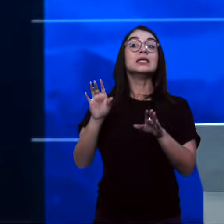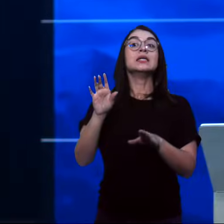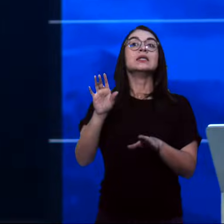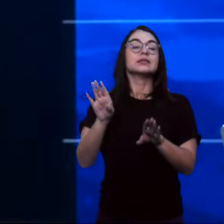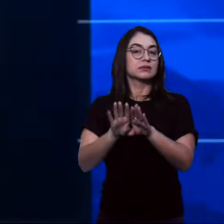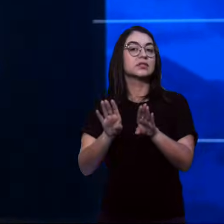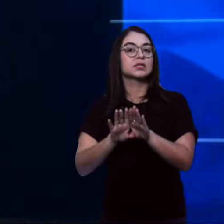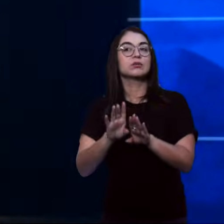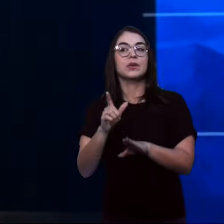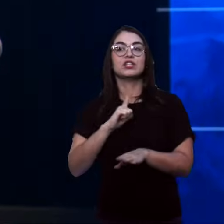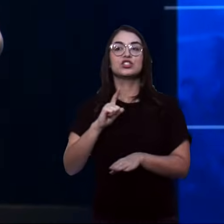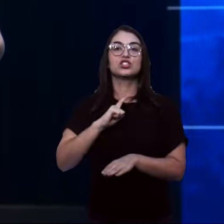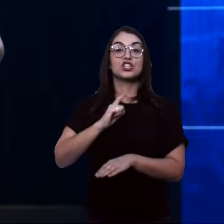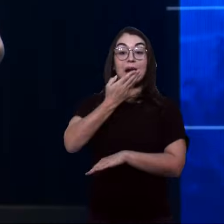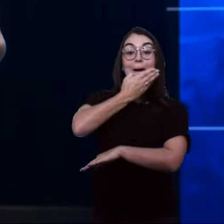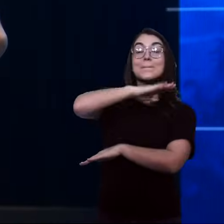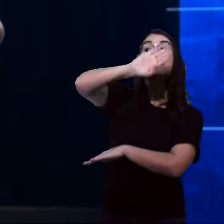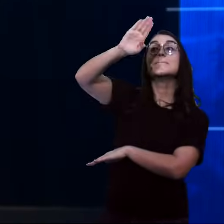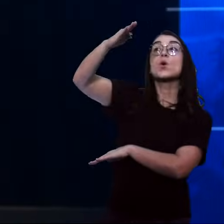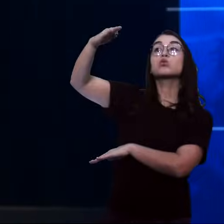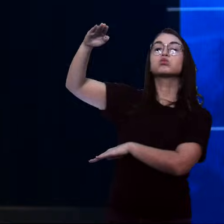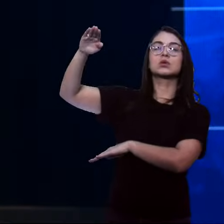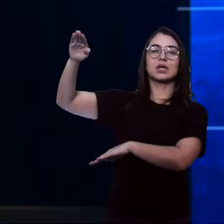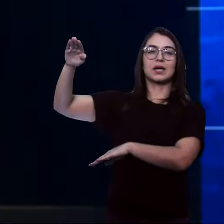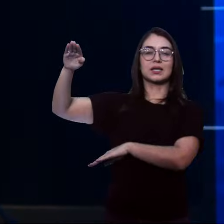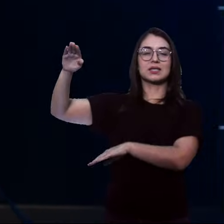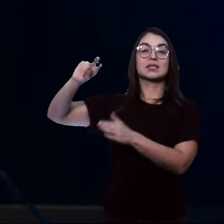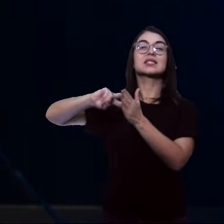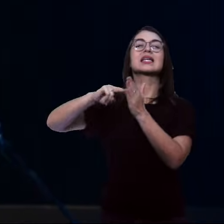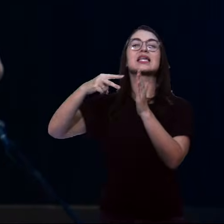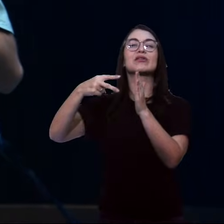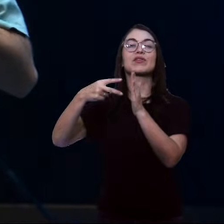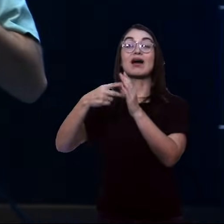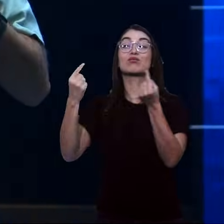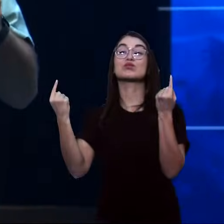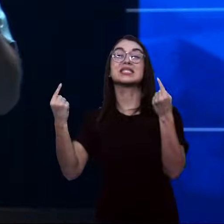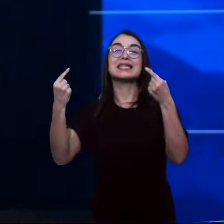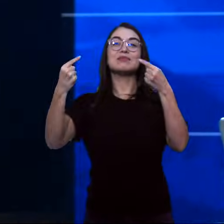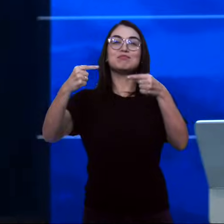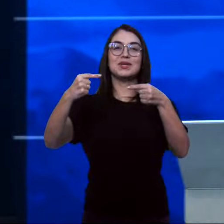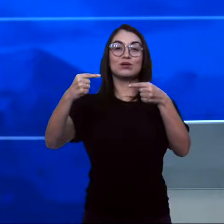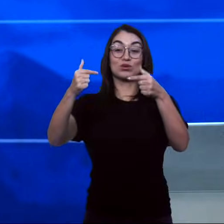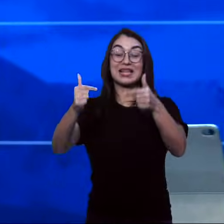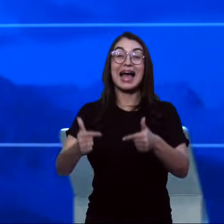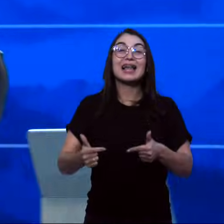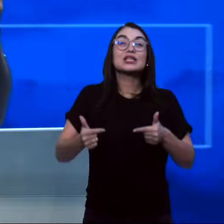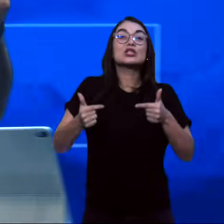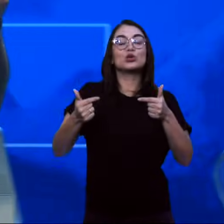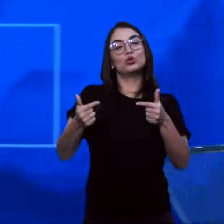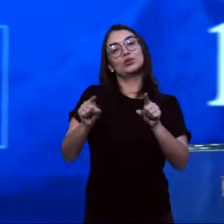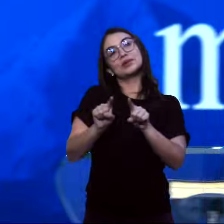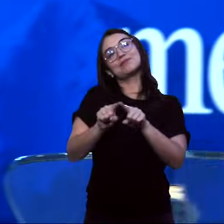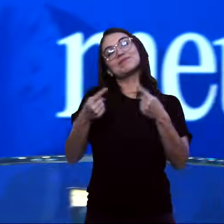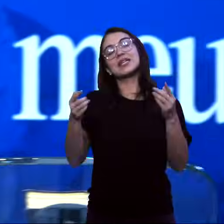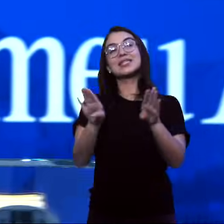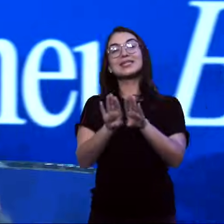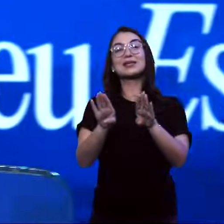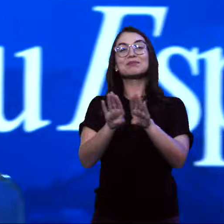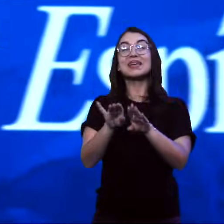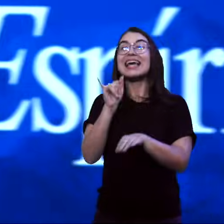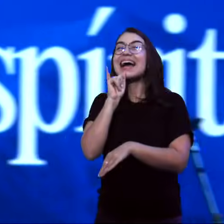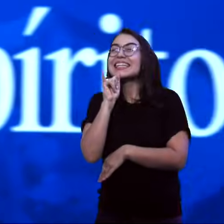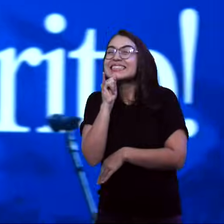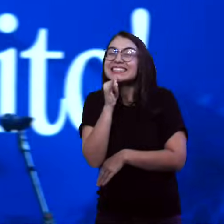externos de Judá, que queriam que Judá não se reerguesse, mas também a apatia interna. O povo